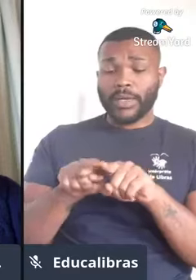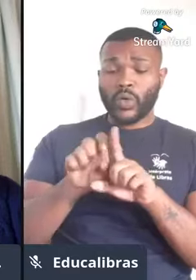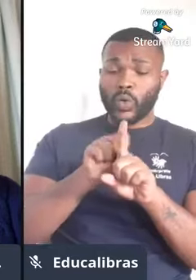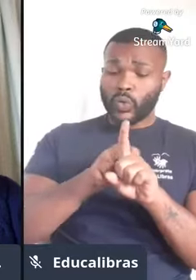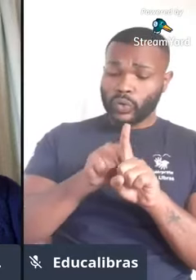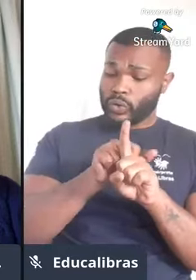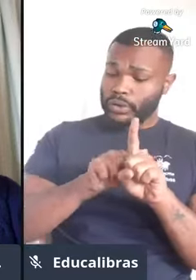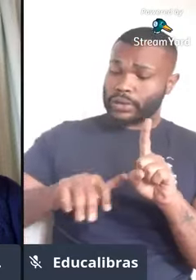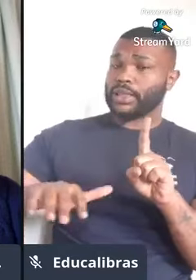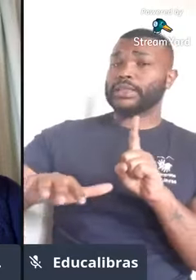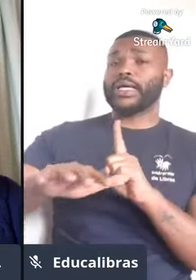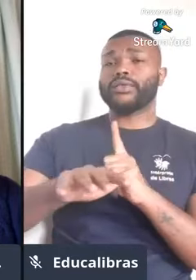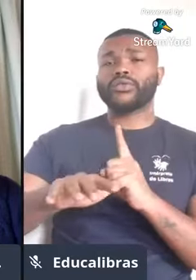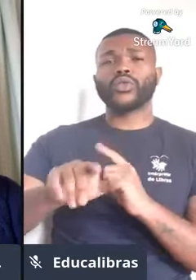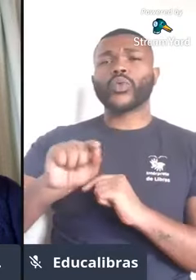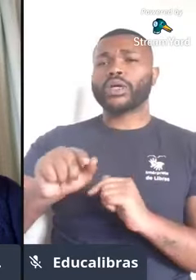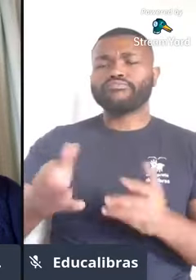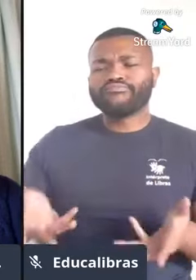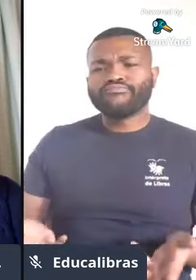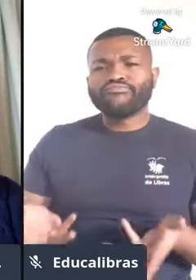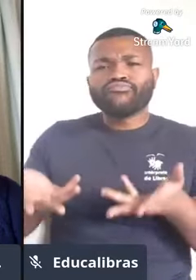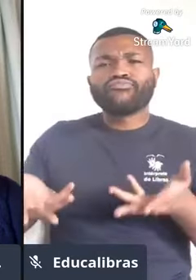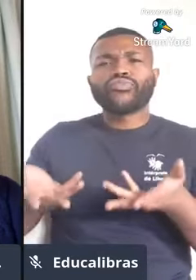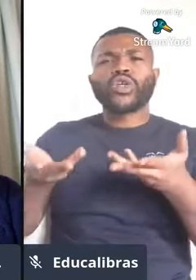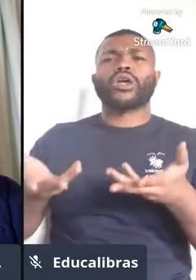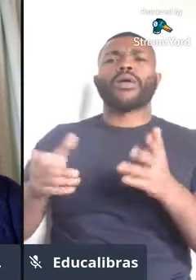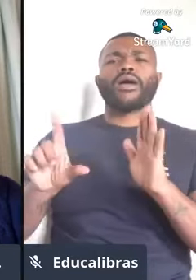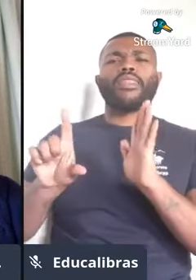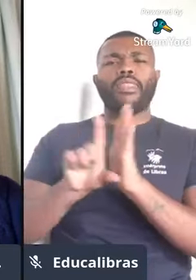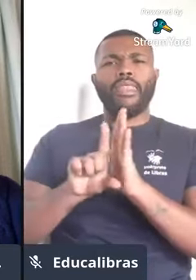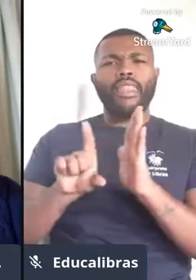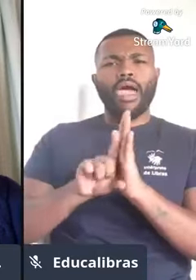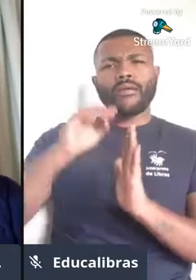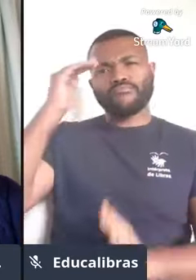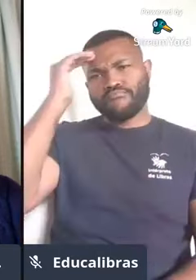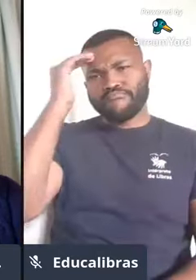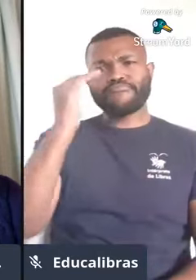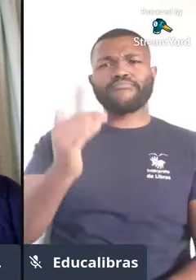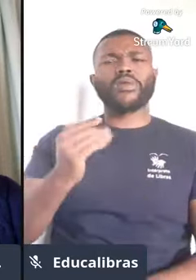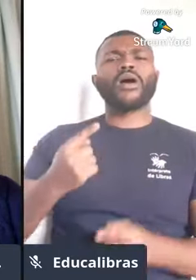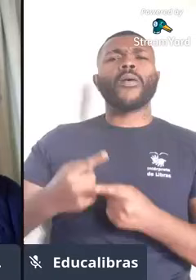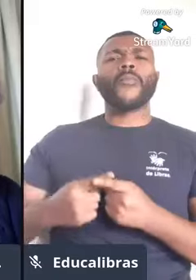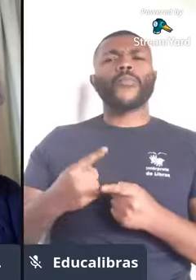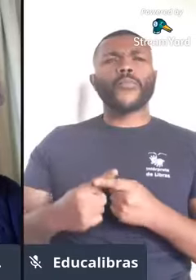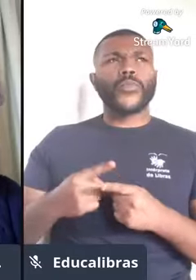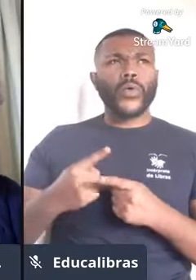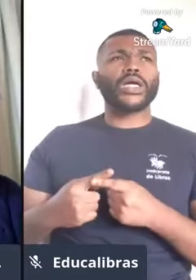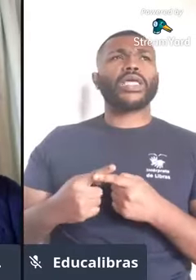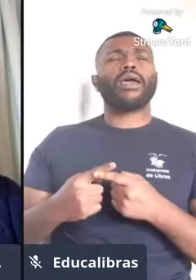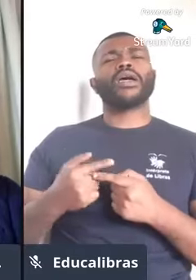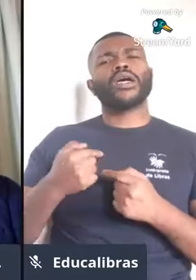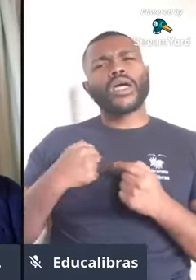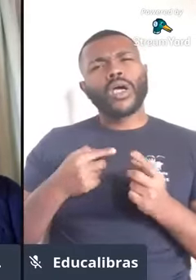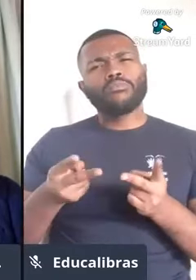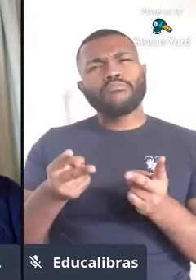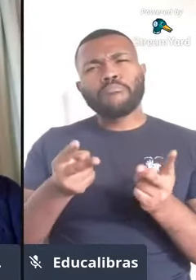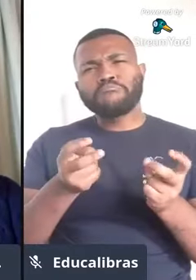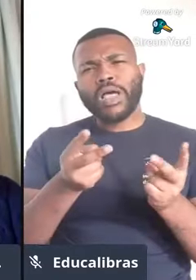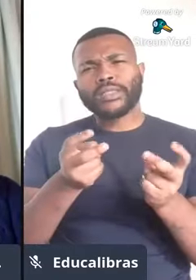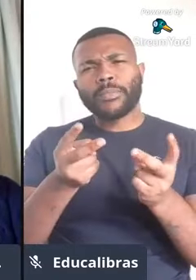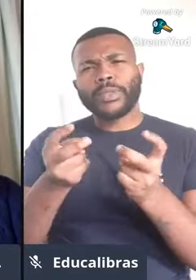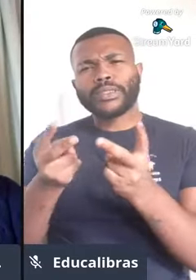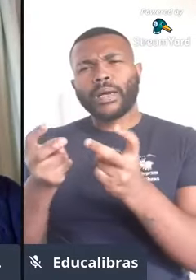seja, estimulando as empresas a cumprirem a lei. Por quê? Tendo em vista a dificuldade, né, que